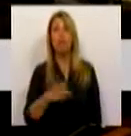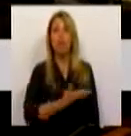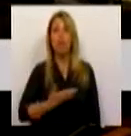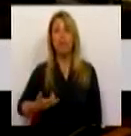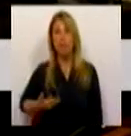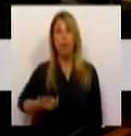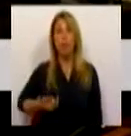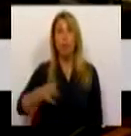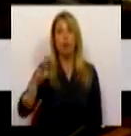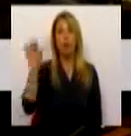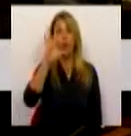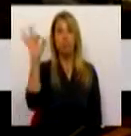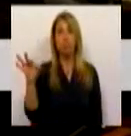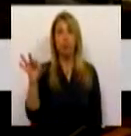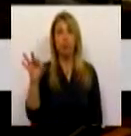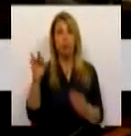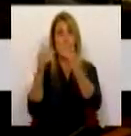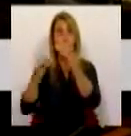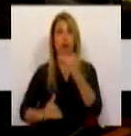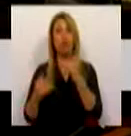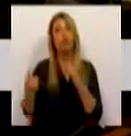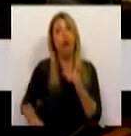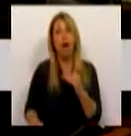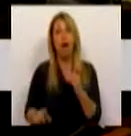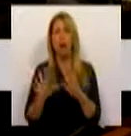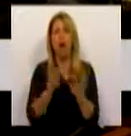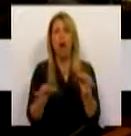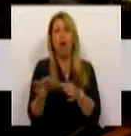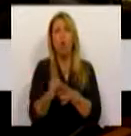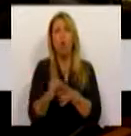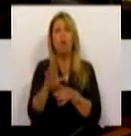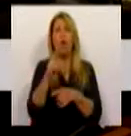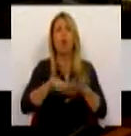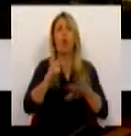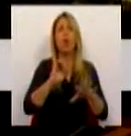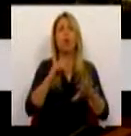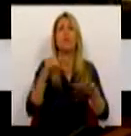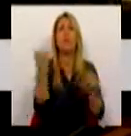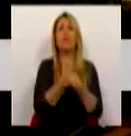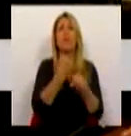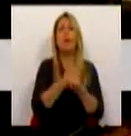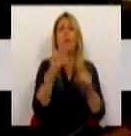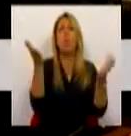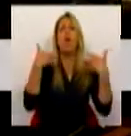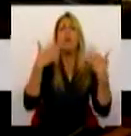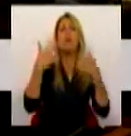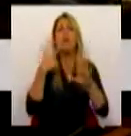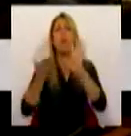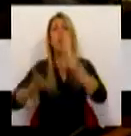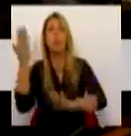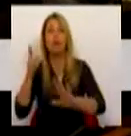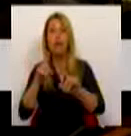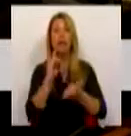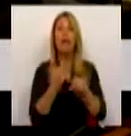dos 10%, sem correção de sazonalidade, e portanto, essa é uma questão, o emprego, a criação de emprego e